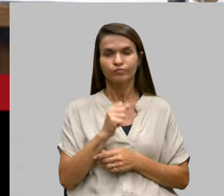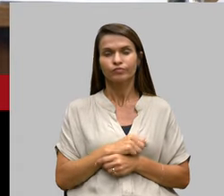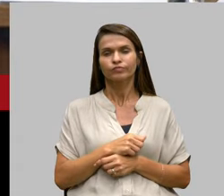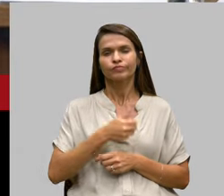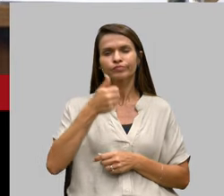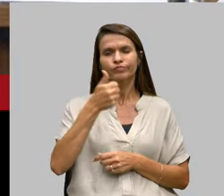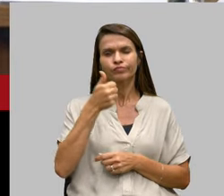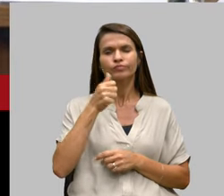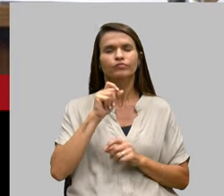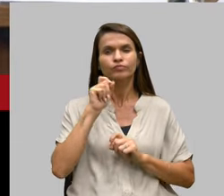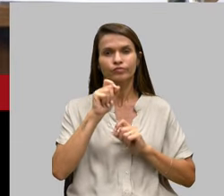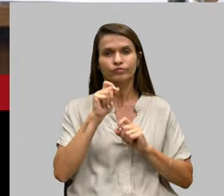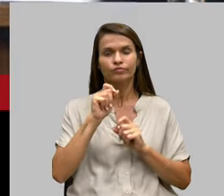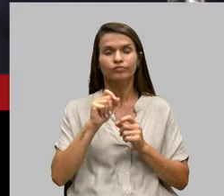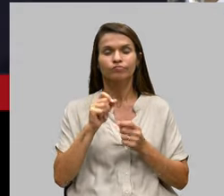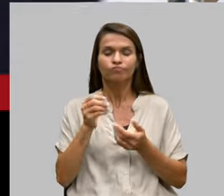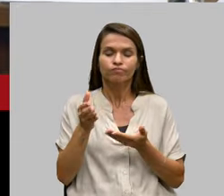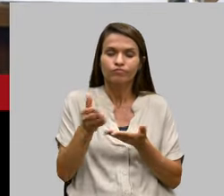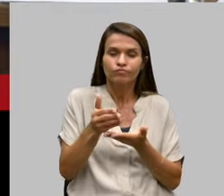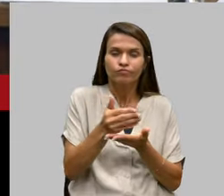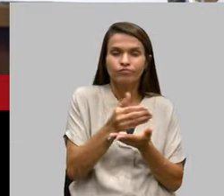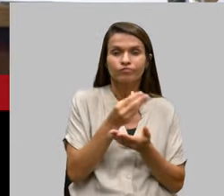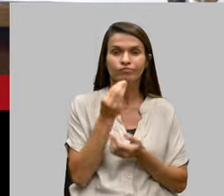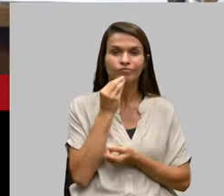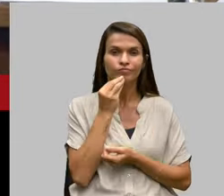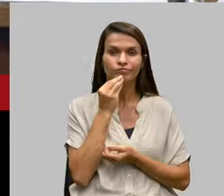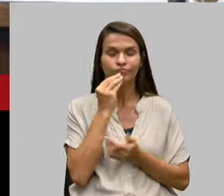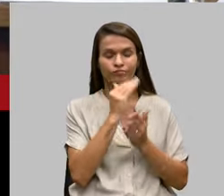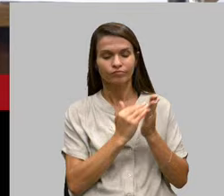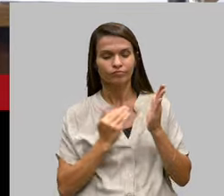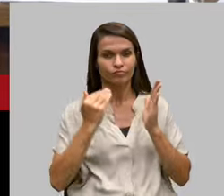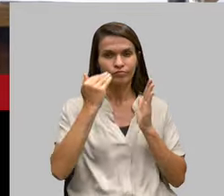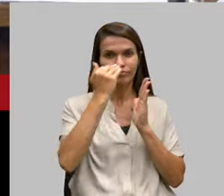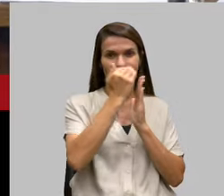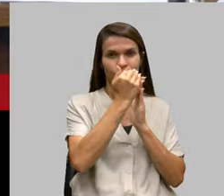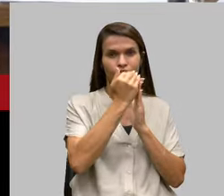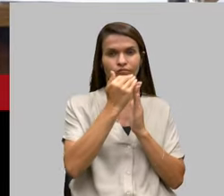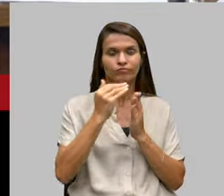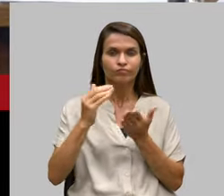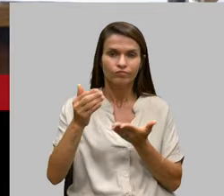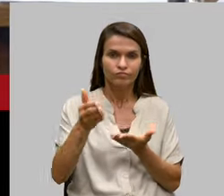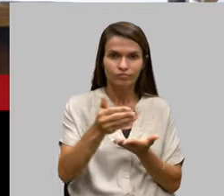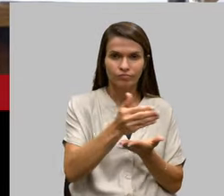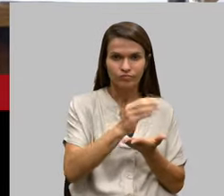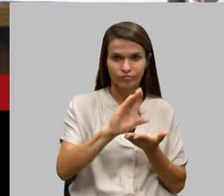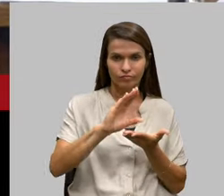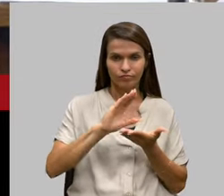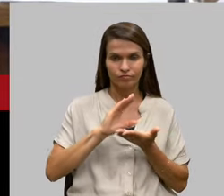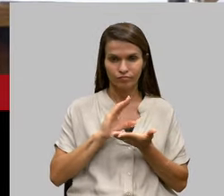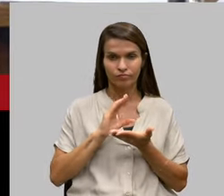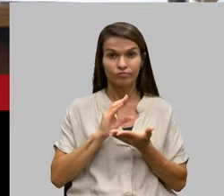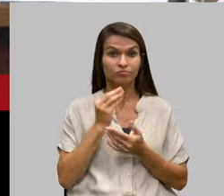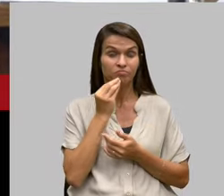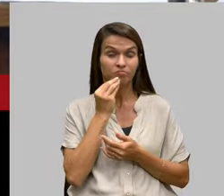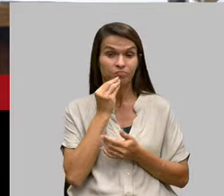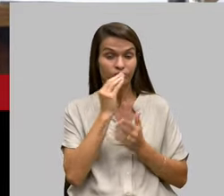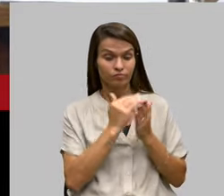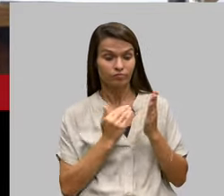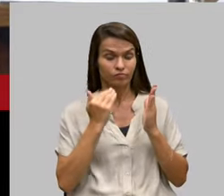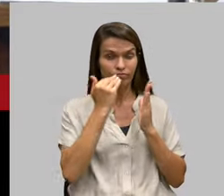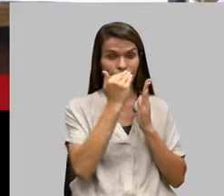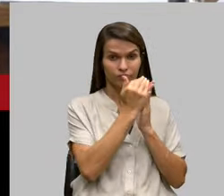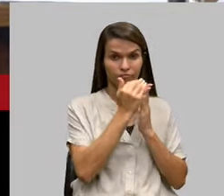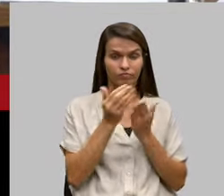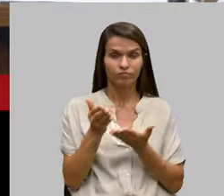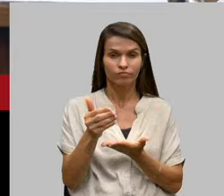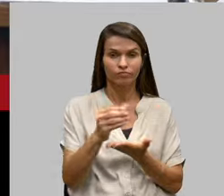arrecadação tentativa de um aumento de arrecadação e essa tentativa de aumento de arrecadação ela